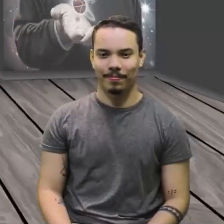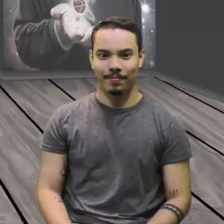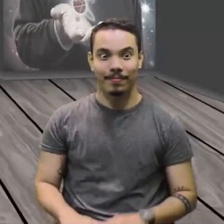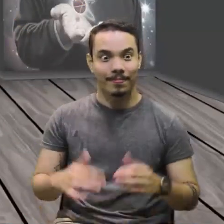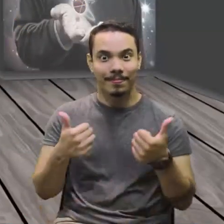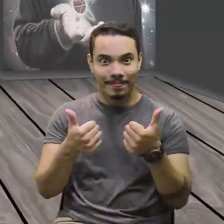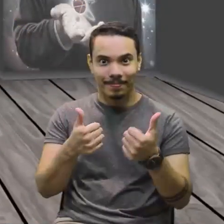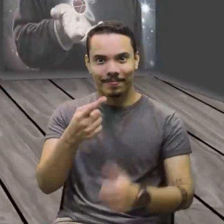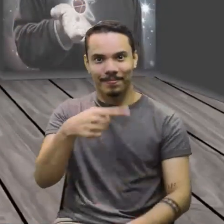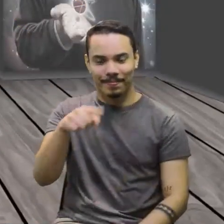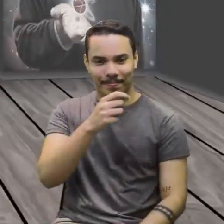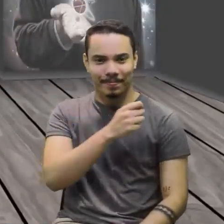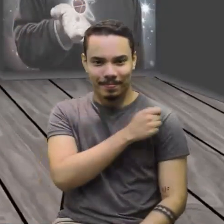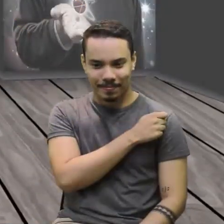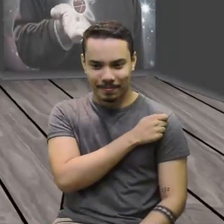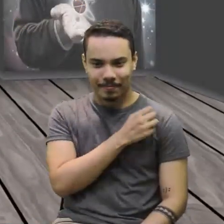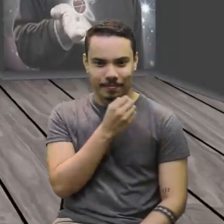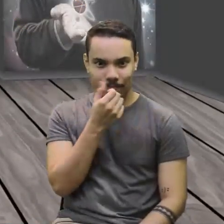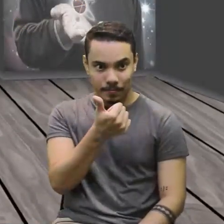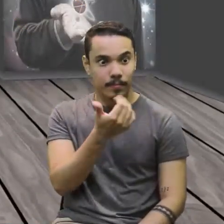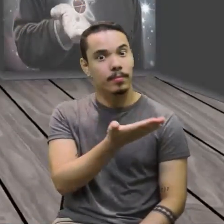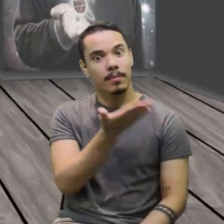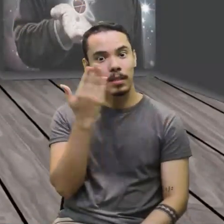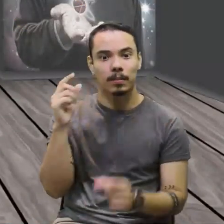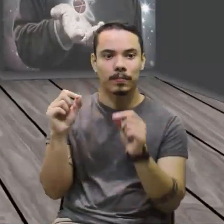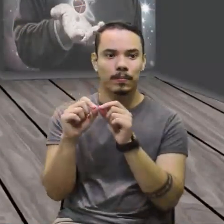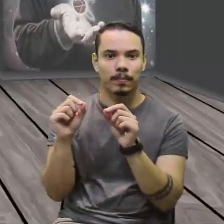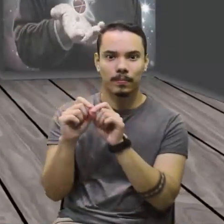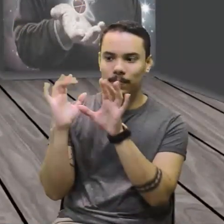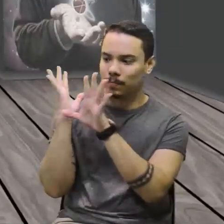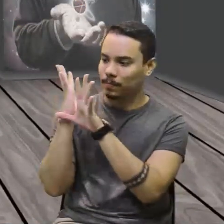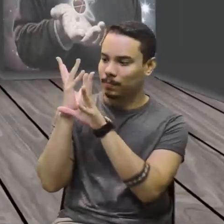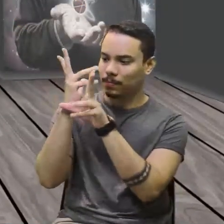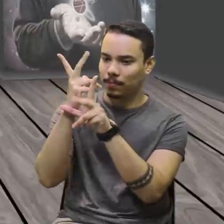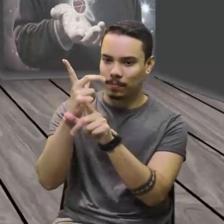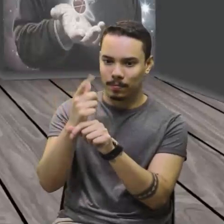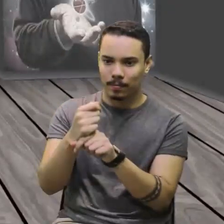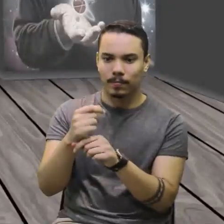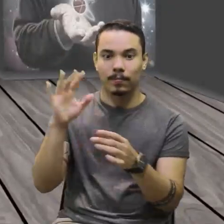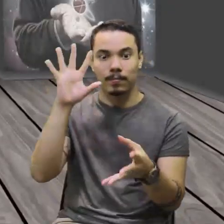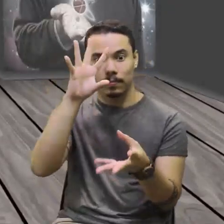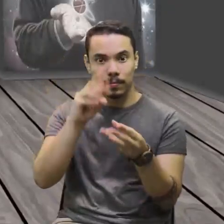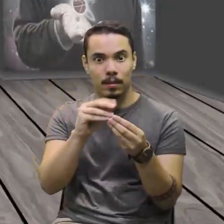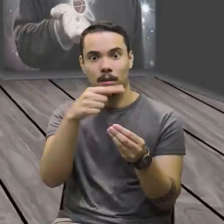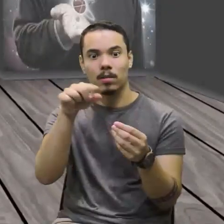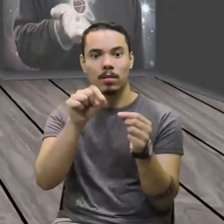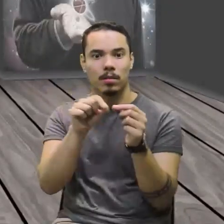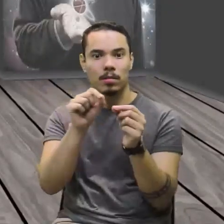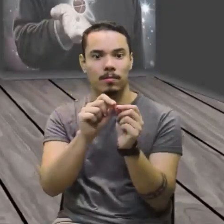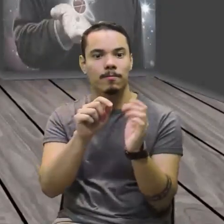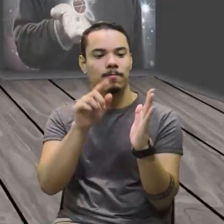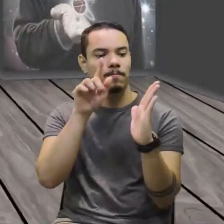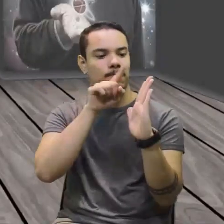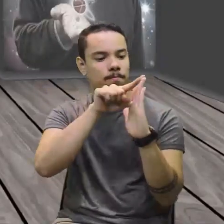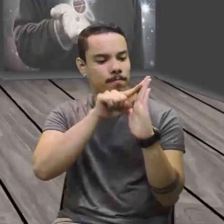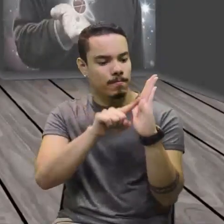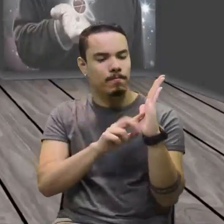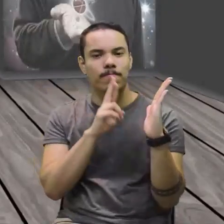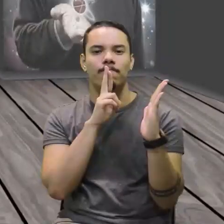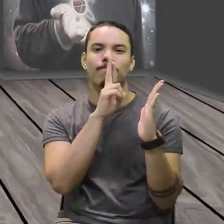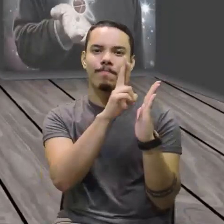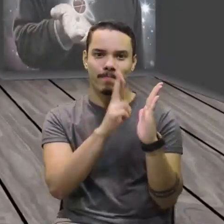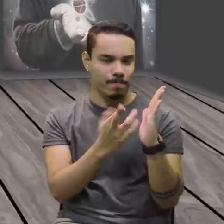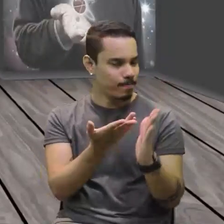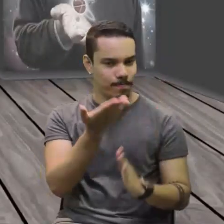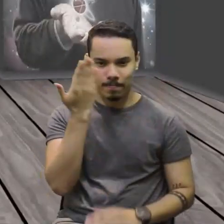E aí, pessoal, vamos fazer agora aquele resumo, porque aí vocês vão lá fazer as atividades, não é isso? Vamos para o nosso